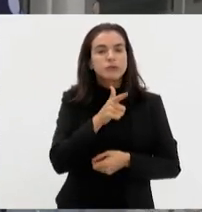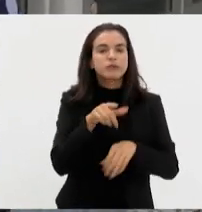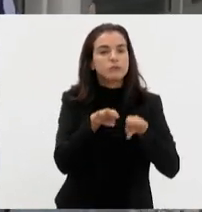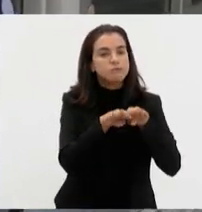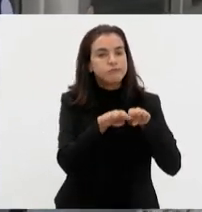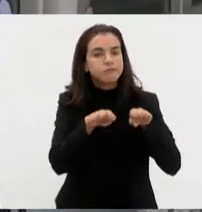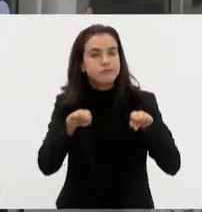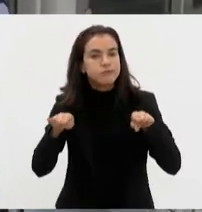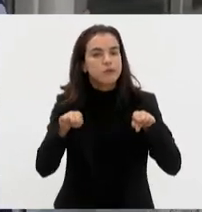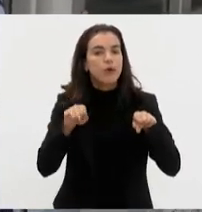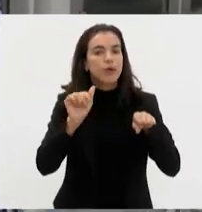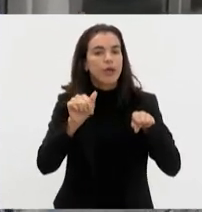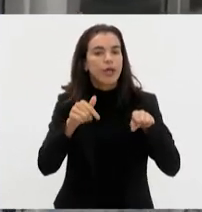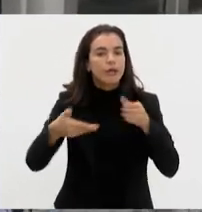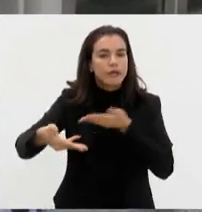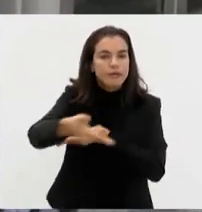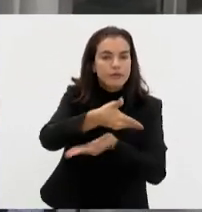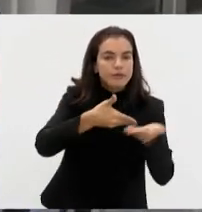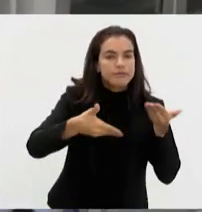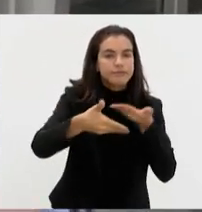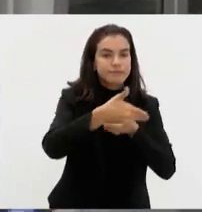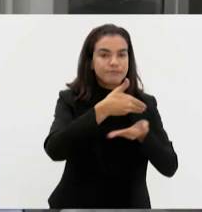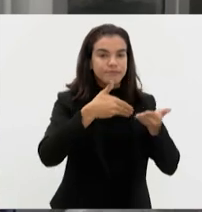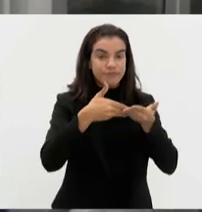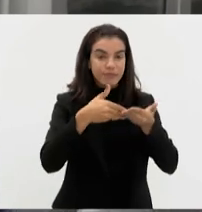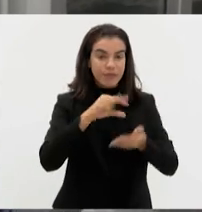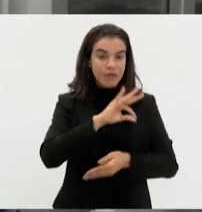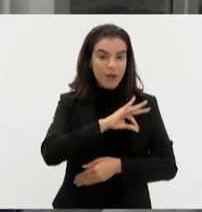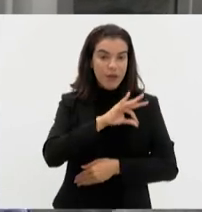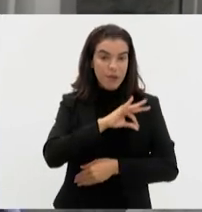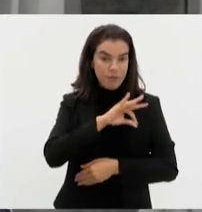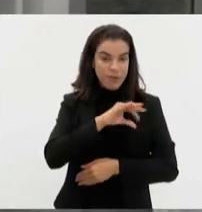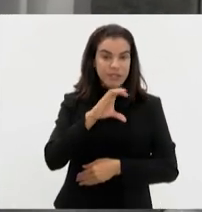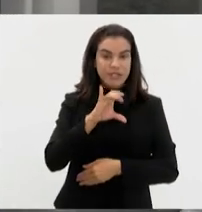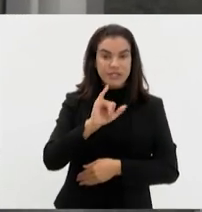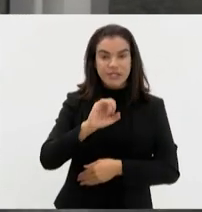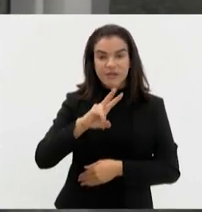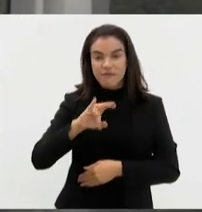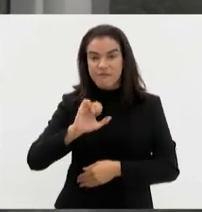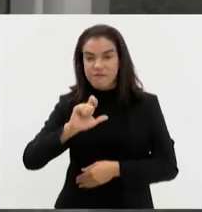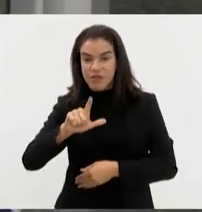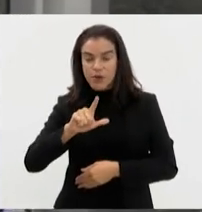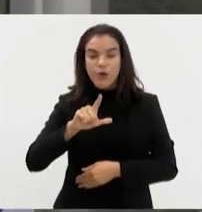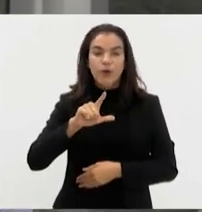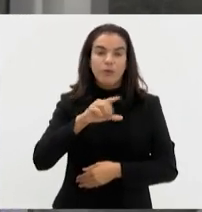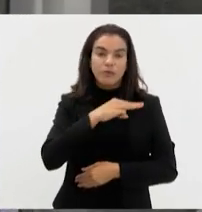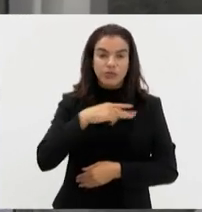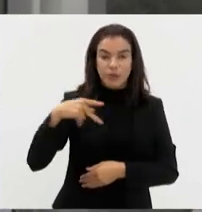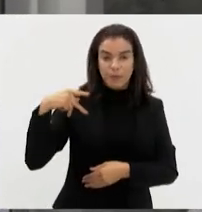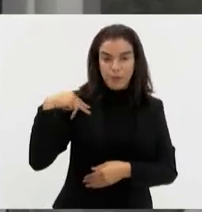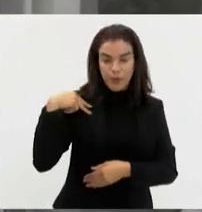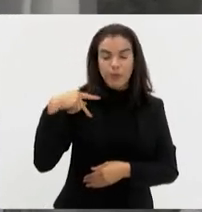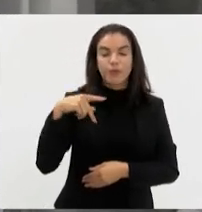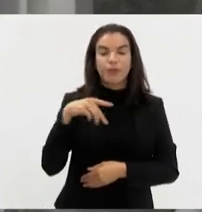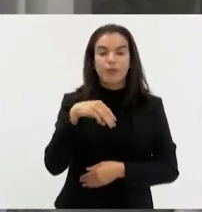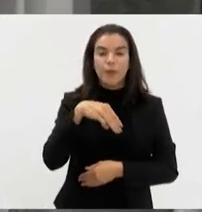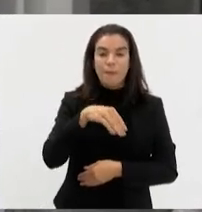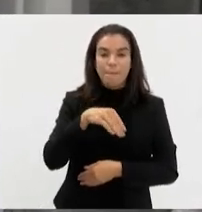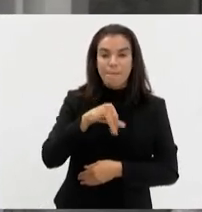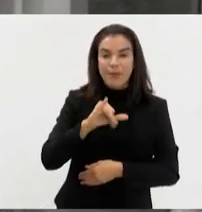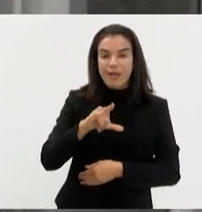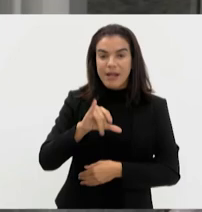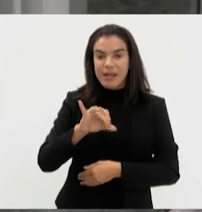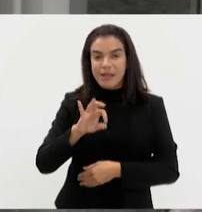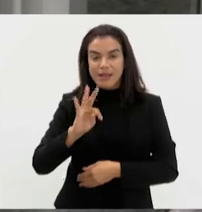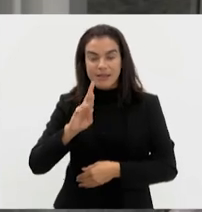um vínculo entre a Polícia Civil, a Polícia Militar, o Ministério Público, o Poder Judiciário. Então, a